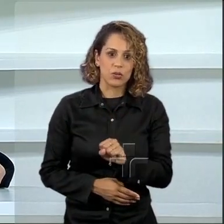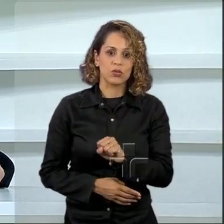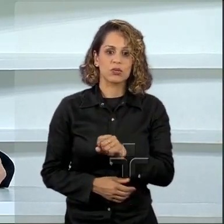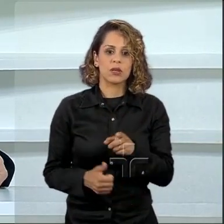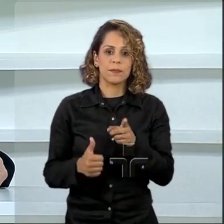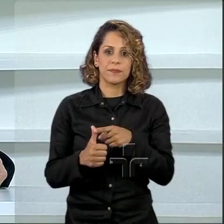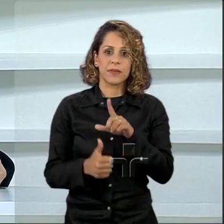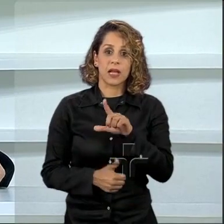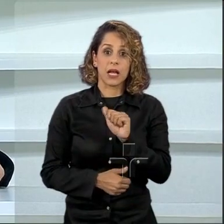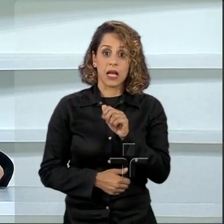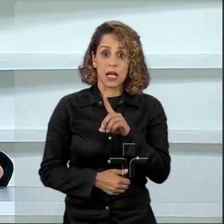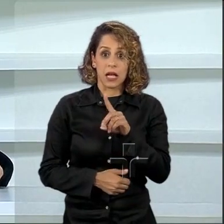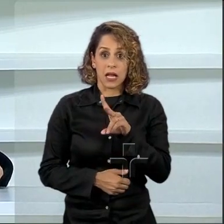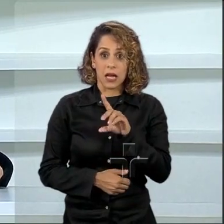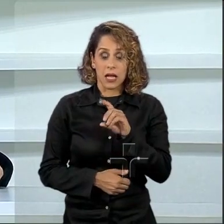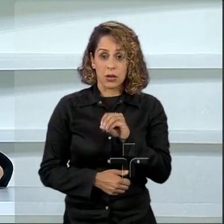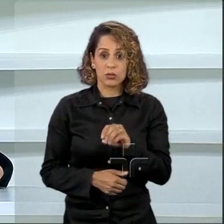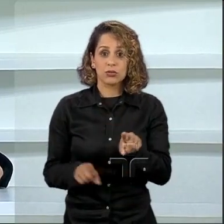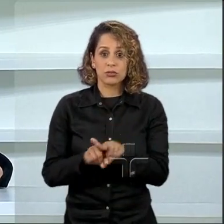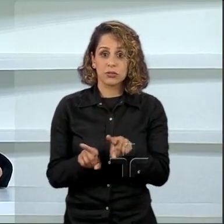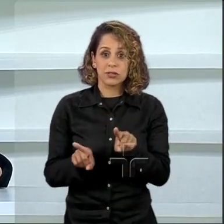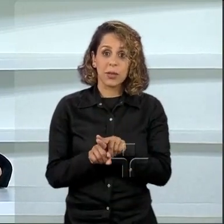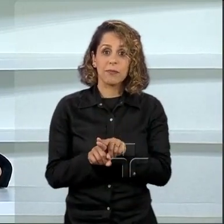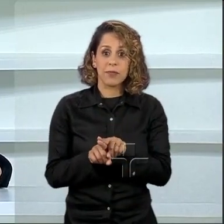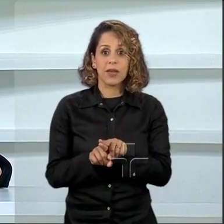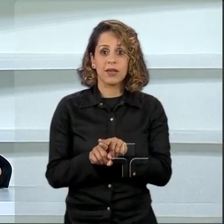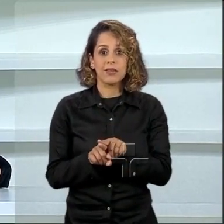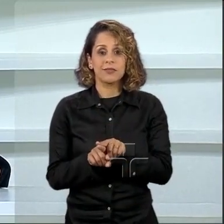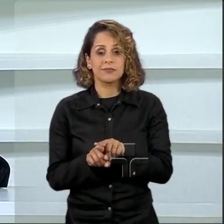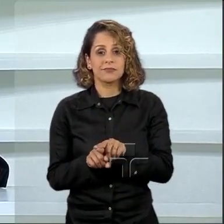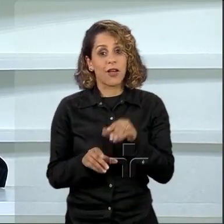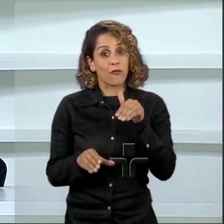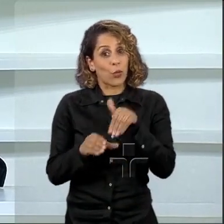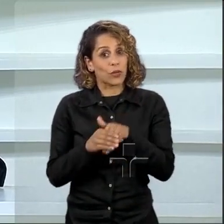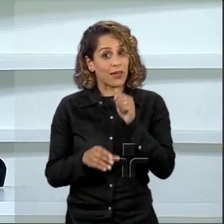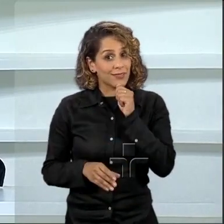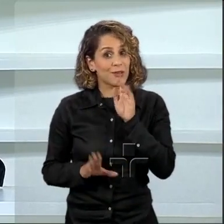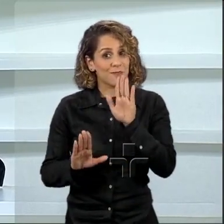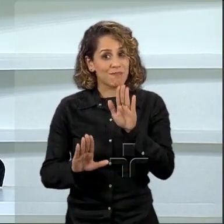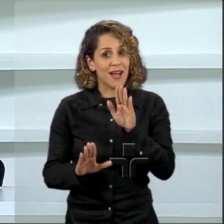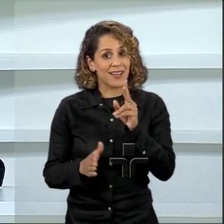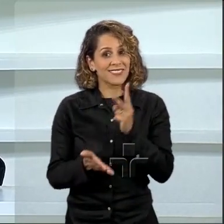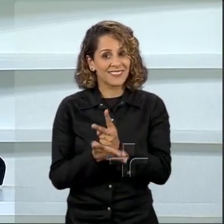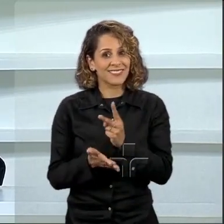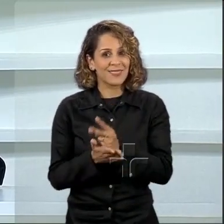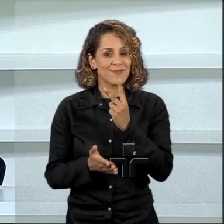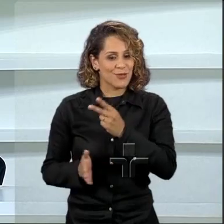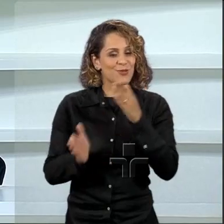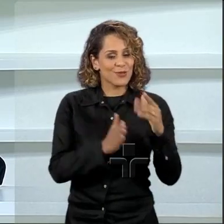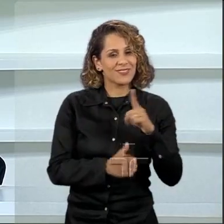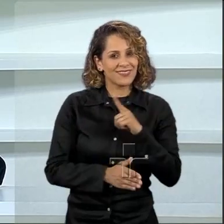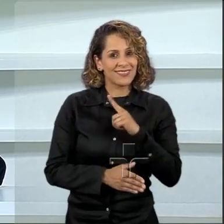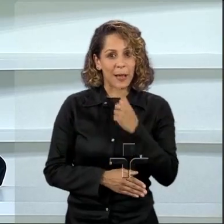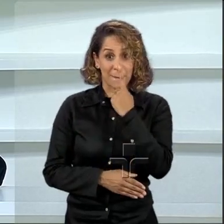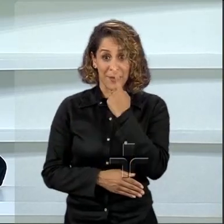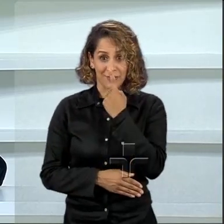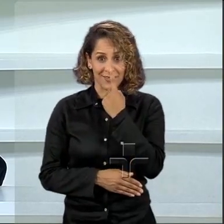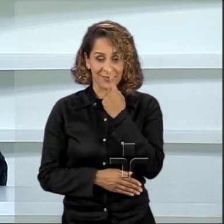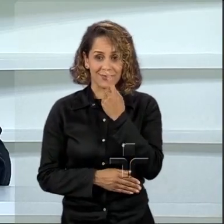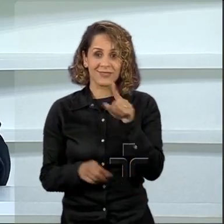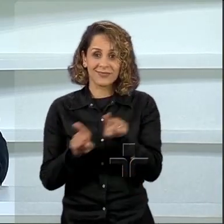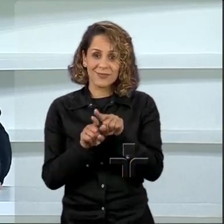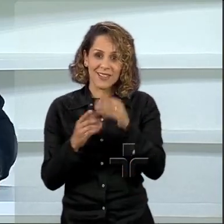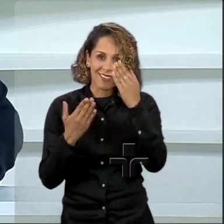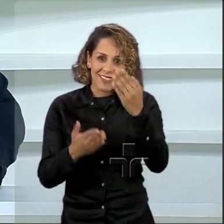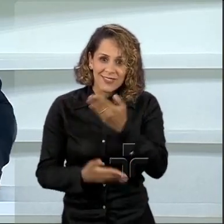nosso inelegível, porém que irá para o segundo turno, Paulo Caruso. Agradeço também a você que nos acompanhou até agora. Para a